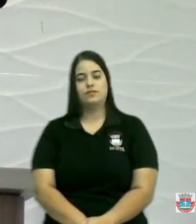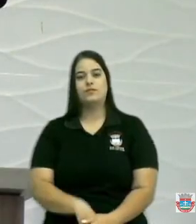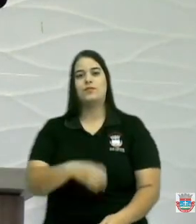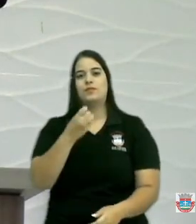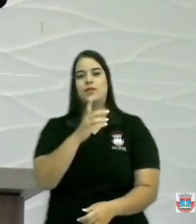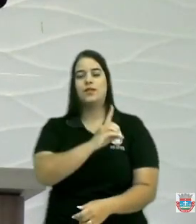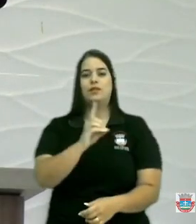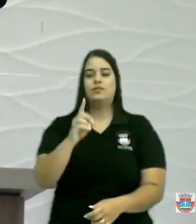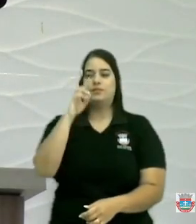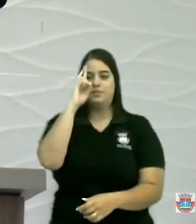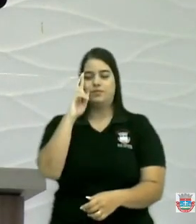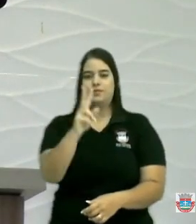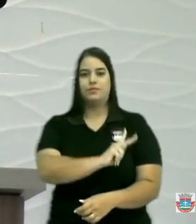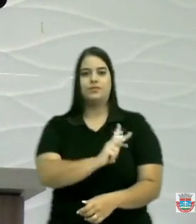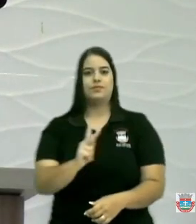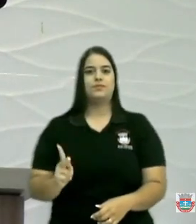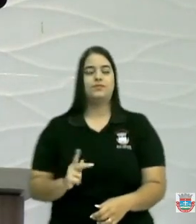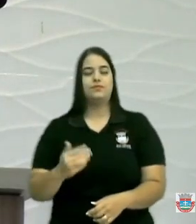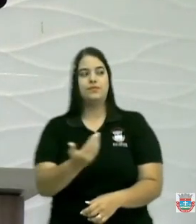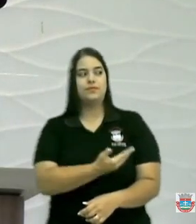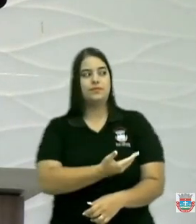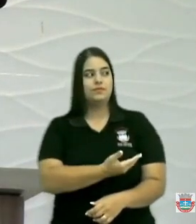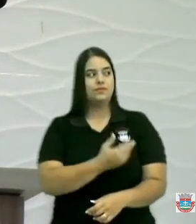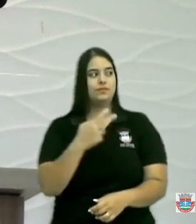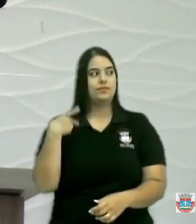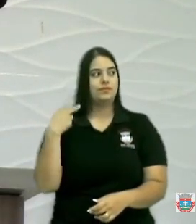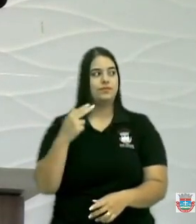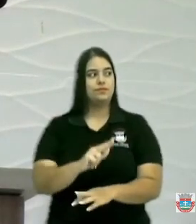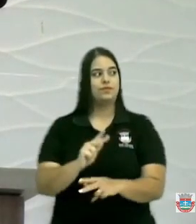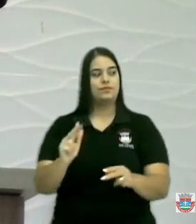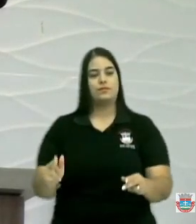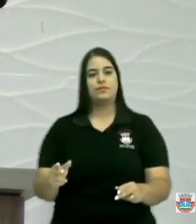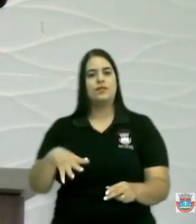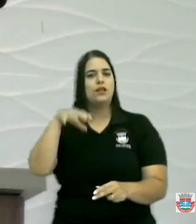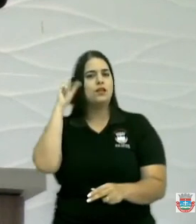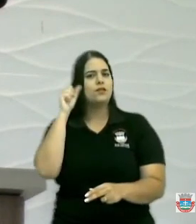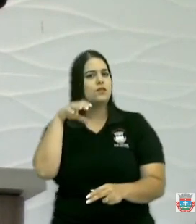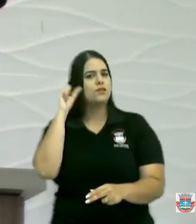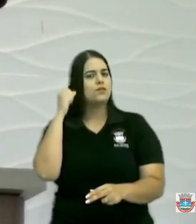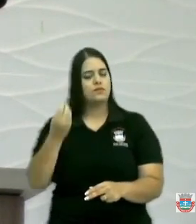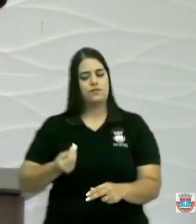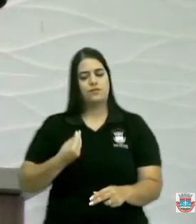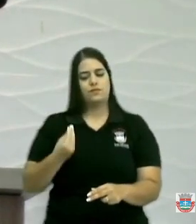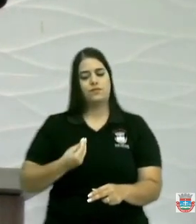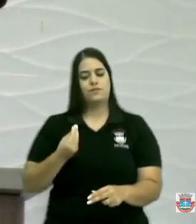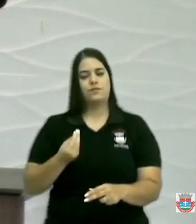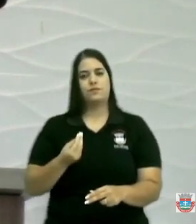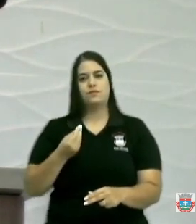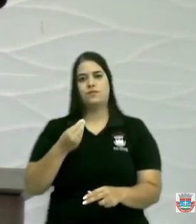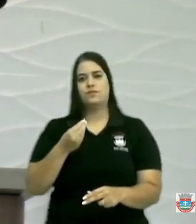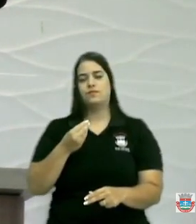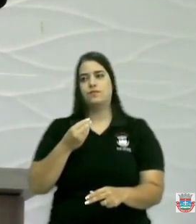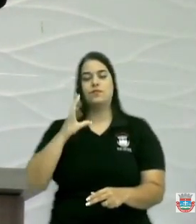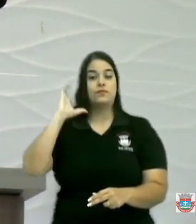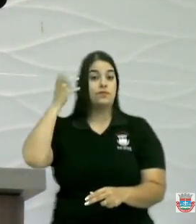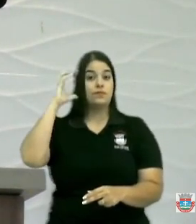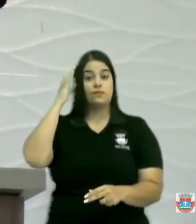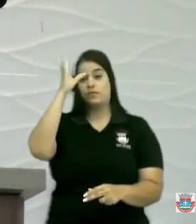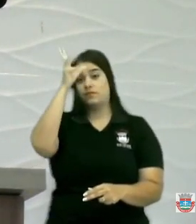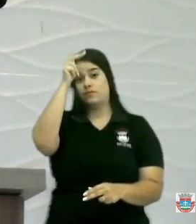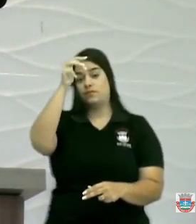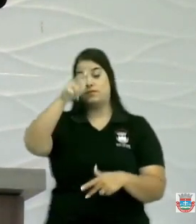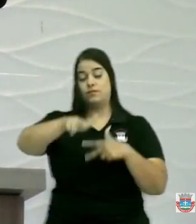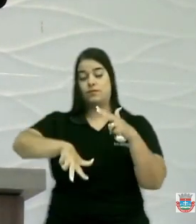Bom dia, senhor presidente, colegas vereadores, vereadoras, ouvintes aqui presentes, São Bento FM, Espírito Santo